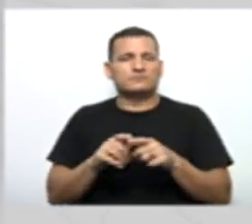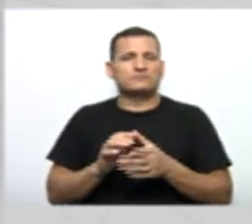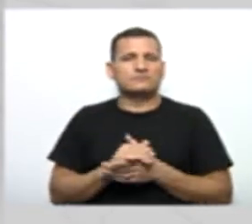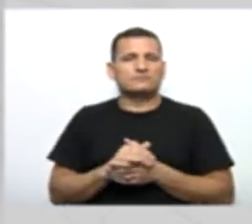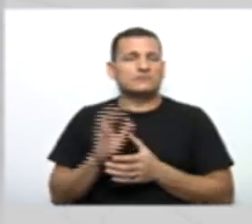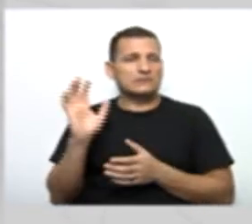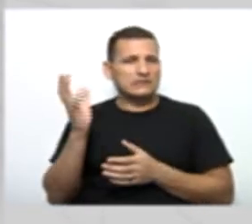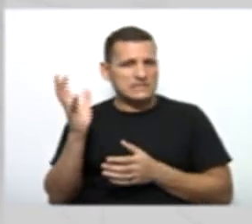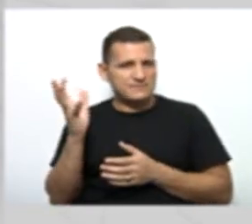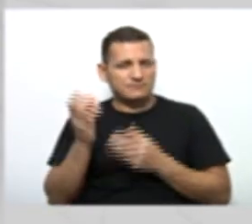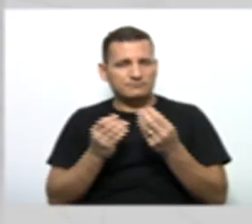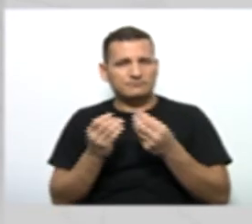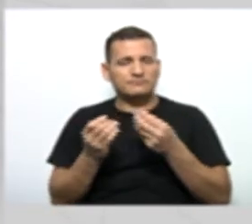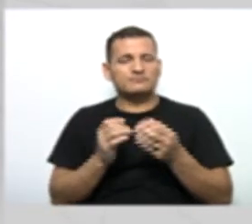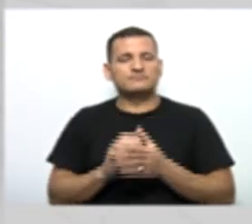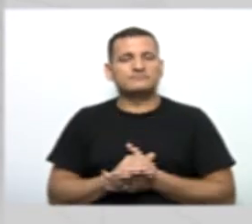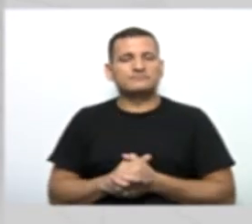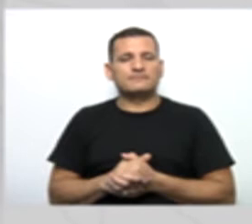ocorriam.